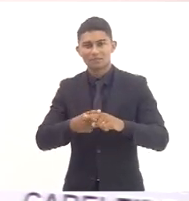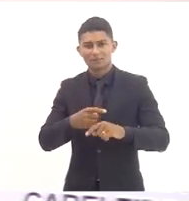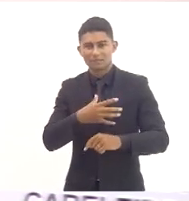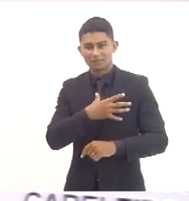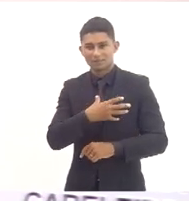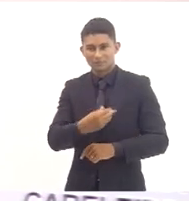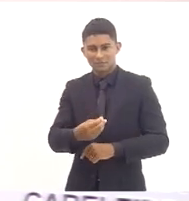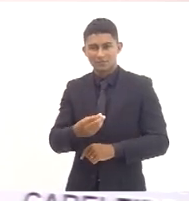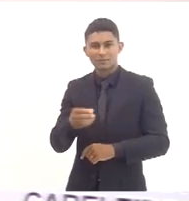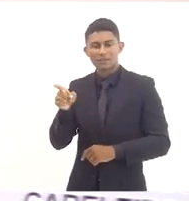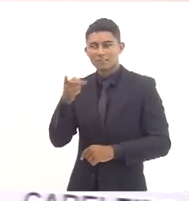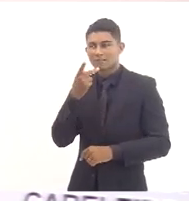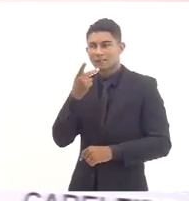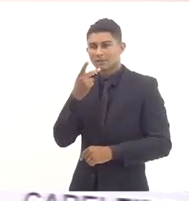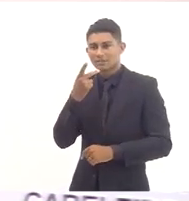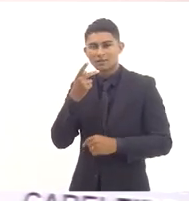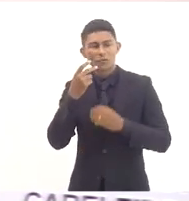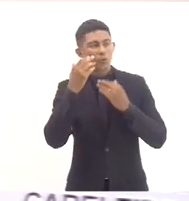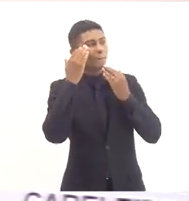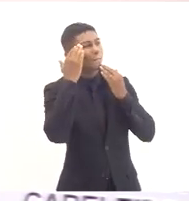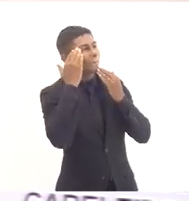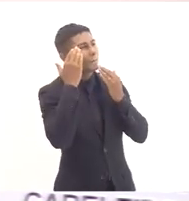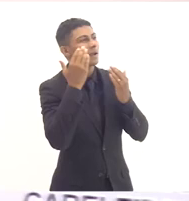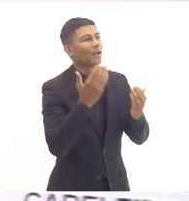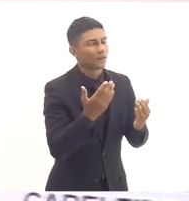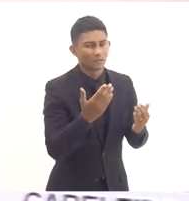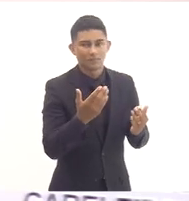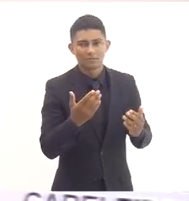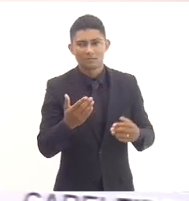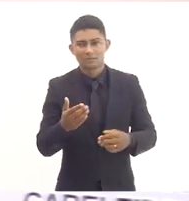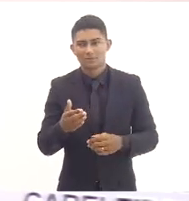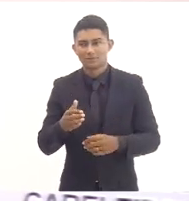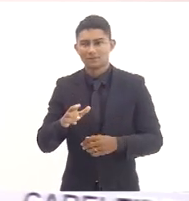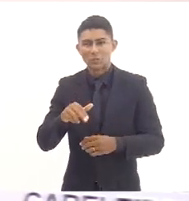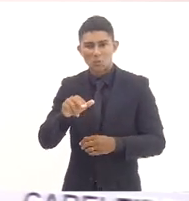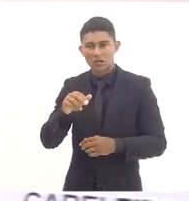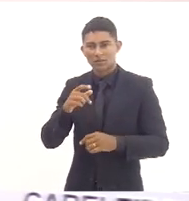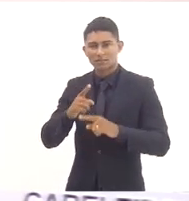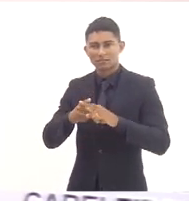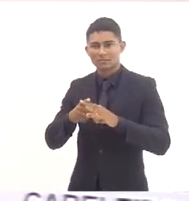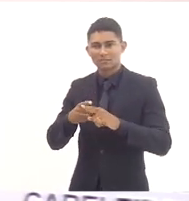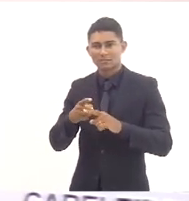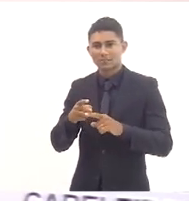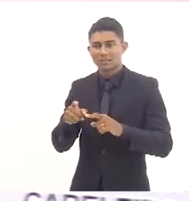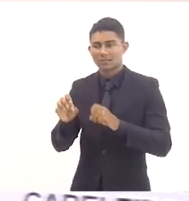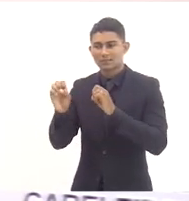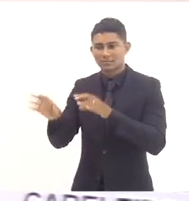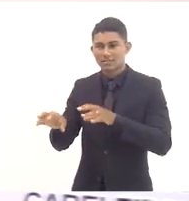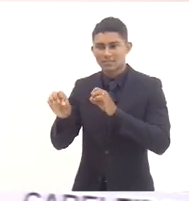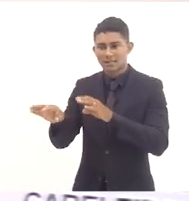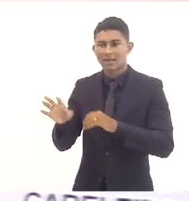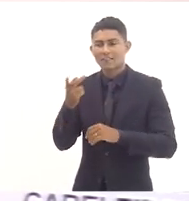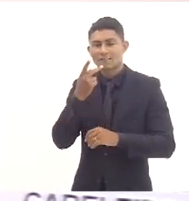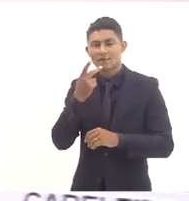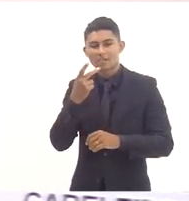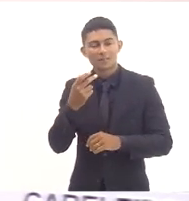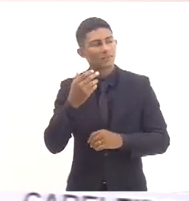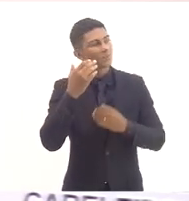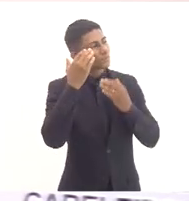Meu filho nunca disse obrigado espontaneamente ele é ensinada como se diz obrigado